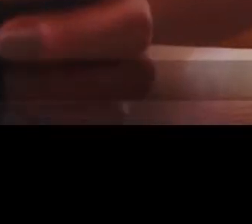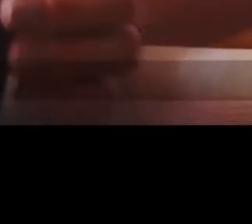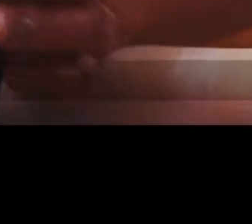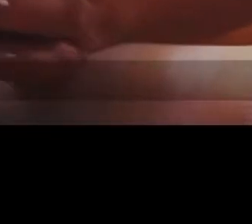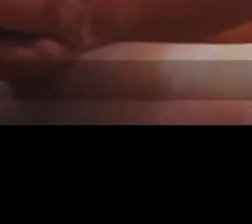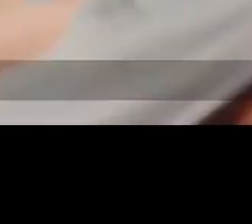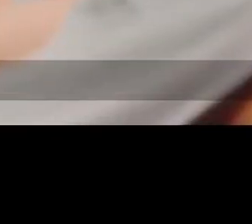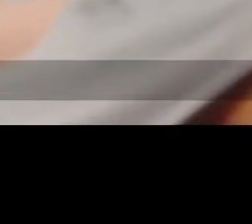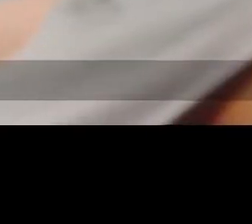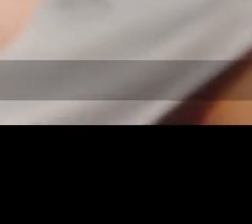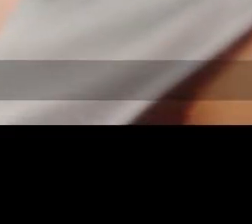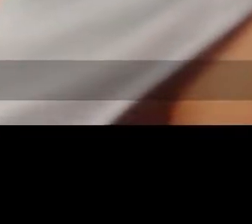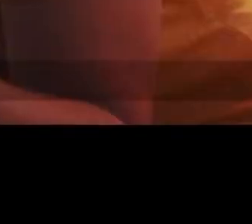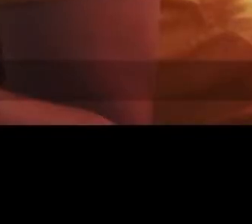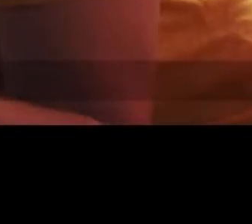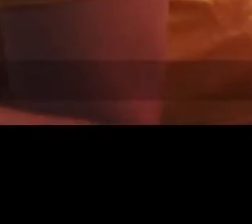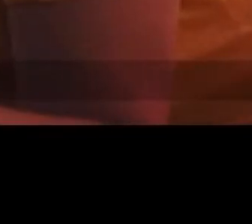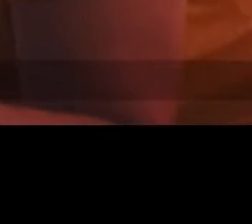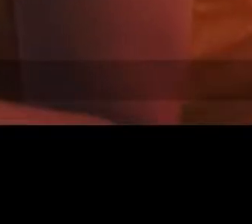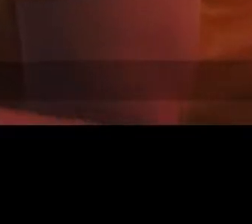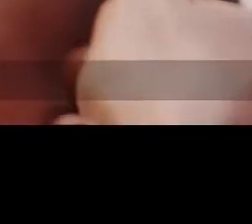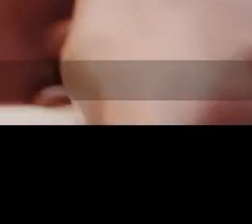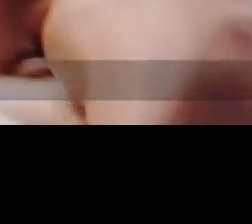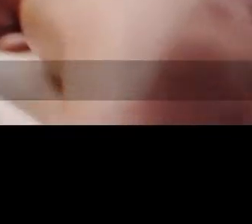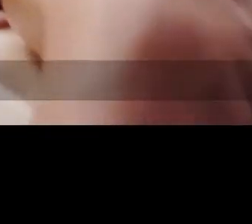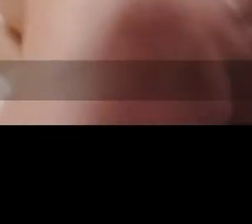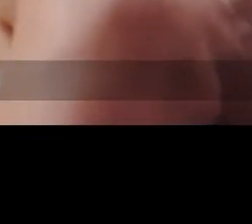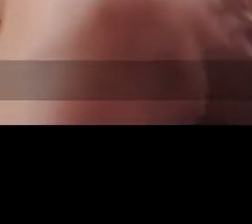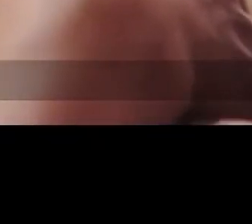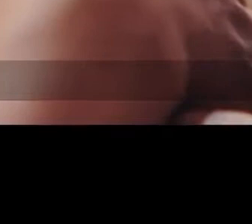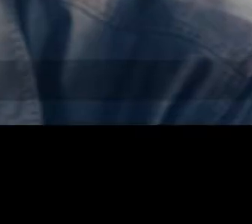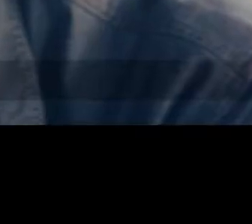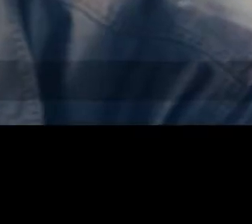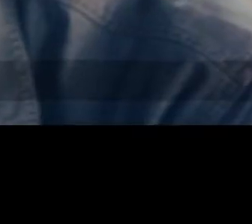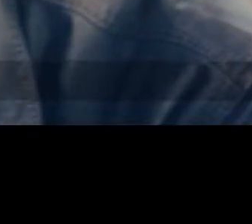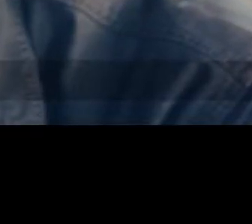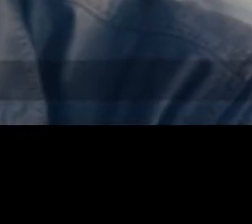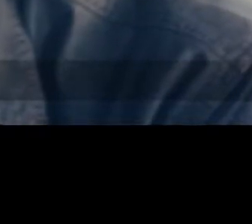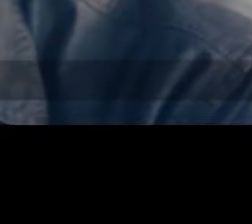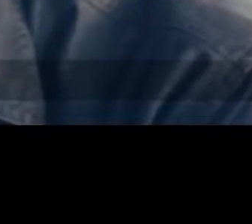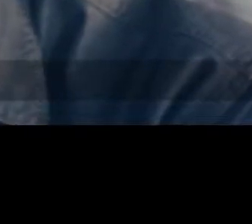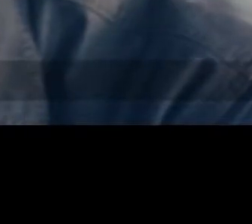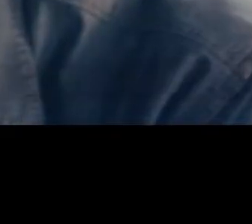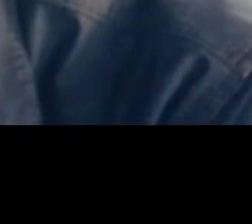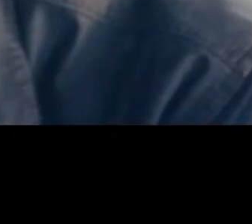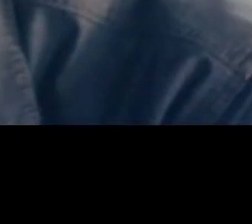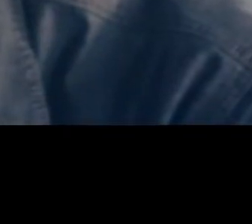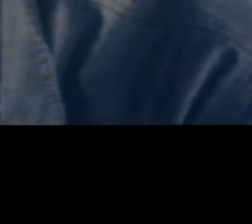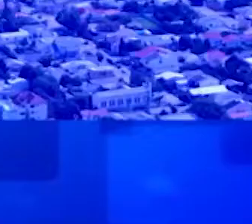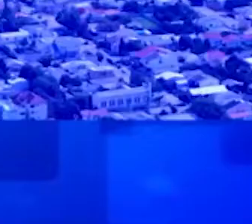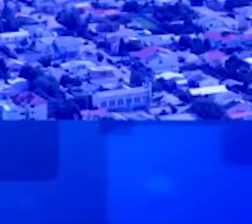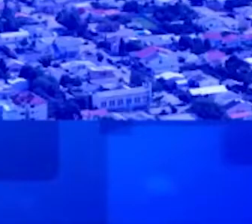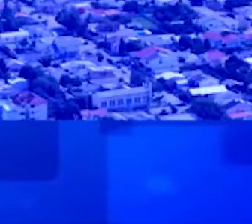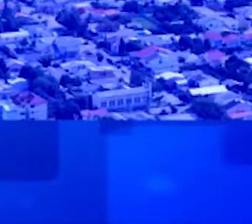vida. Amamentar, ninguém pode fazer por você. Todos podem fazer junto com você.